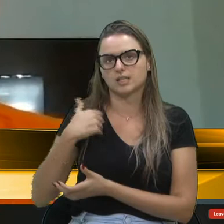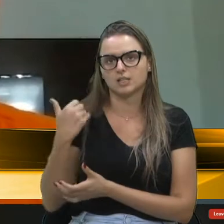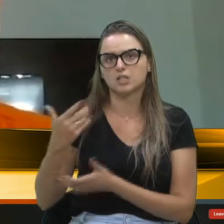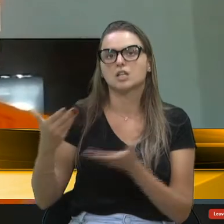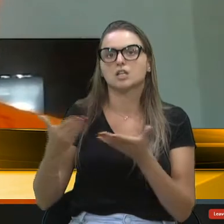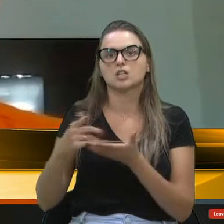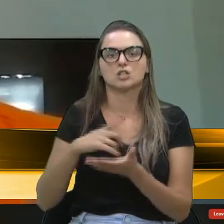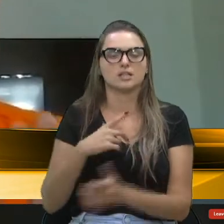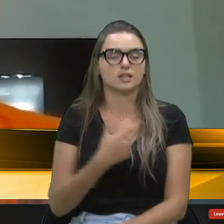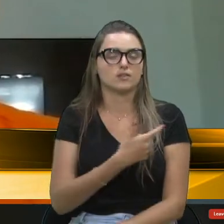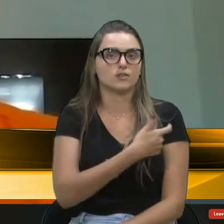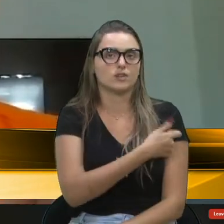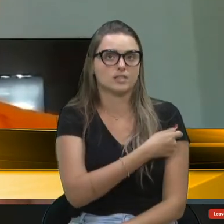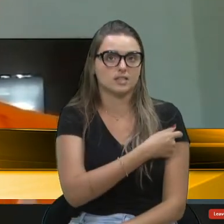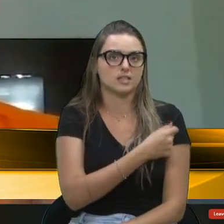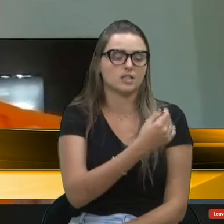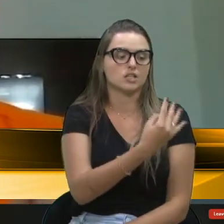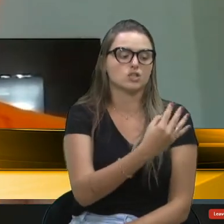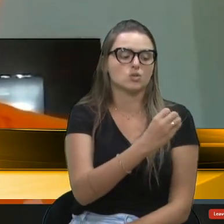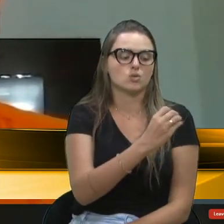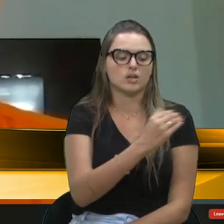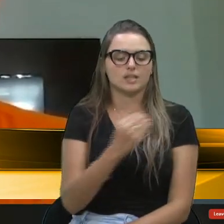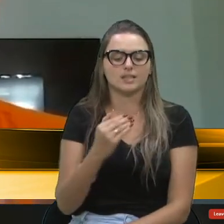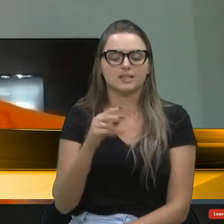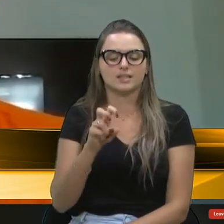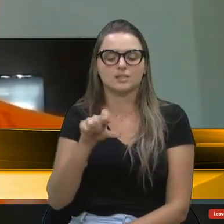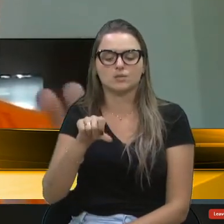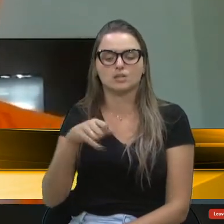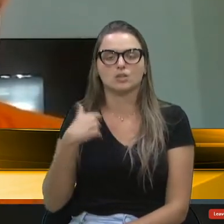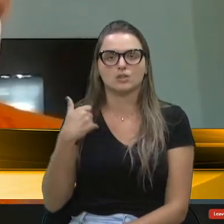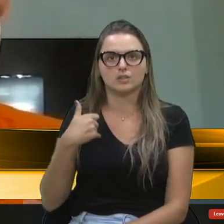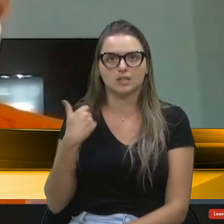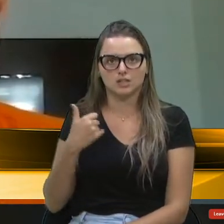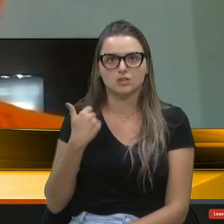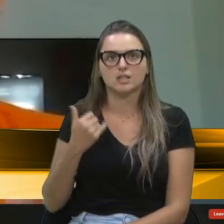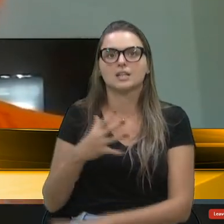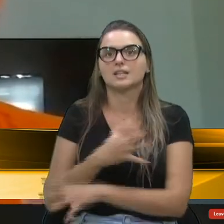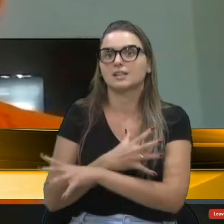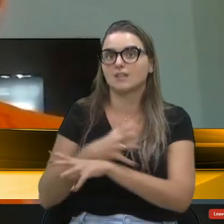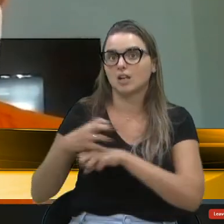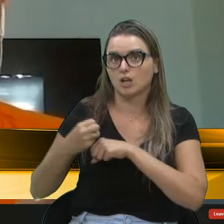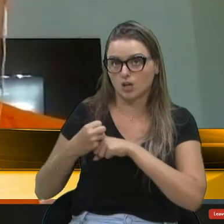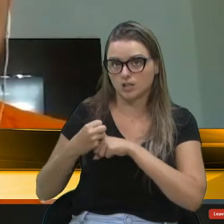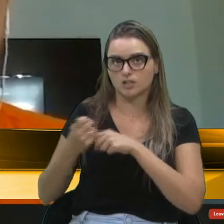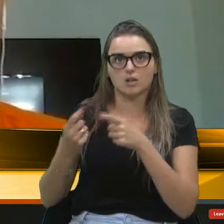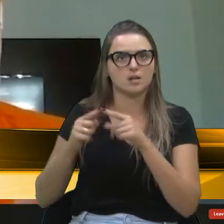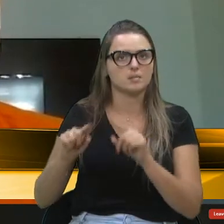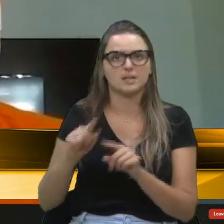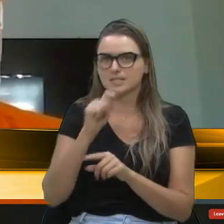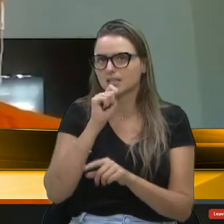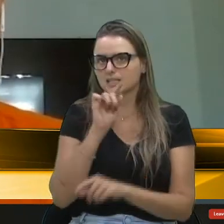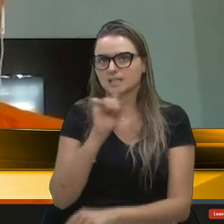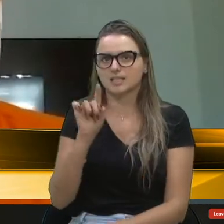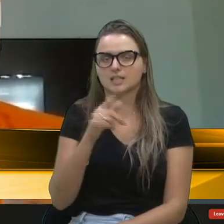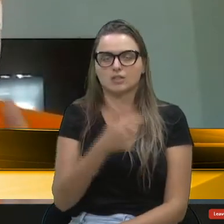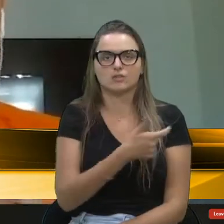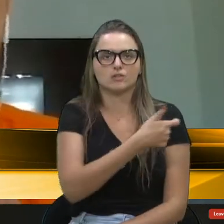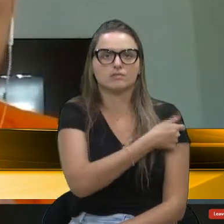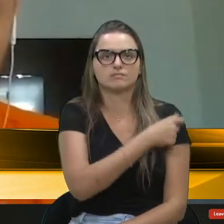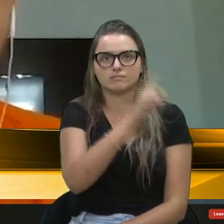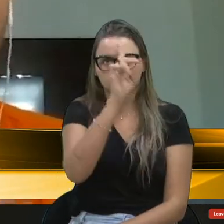Já na faixa etária entre 40 e 59 anos, que estava em lockdown, mas não foi vacinada, as